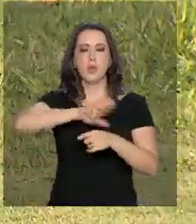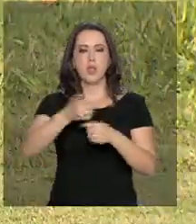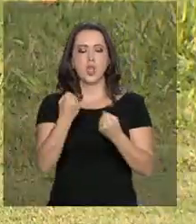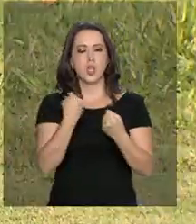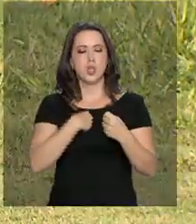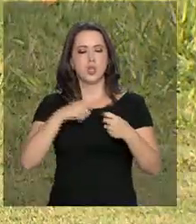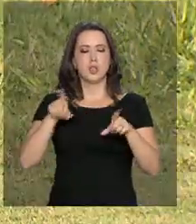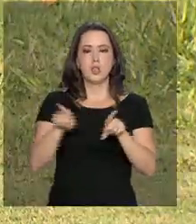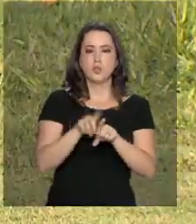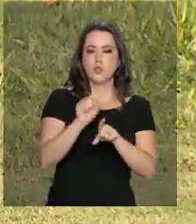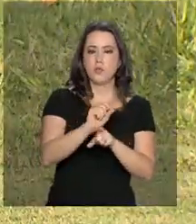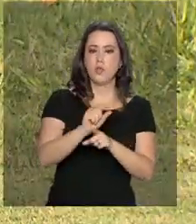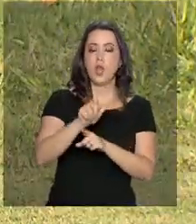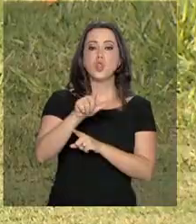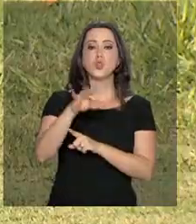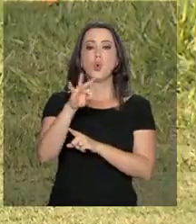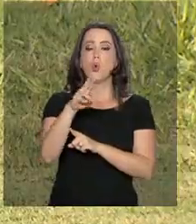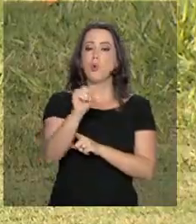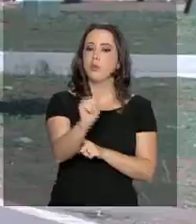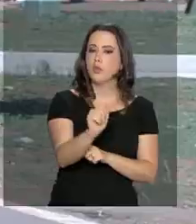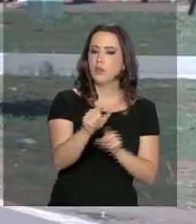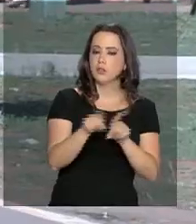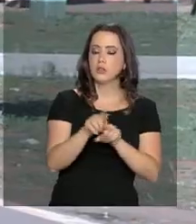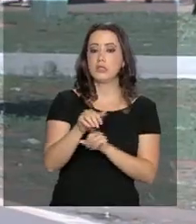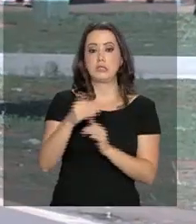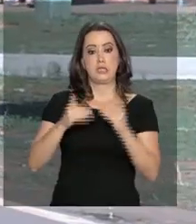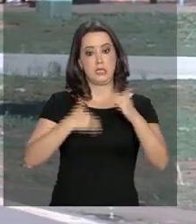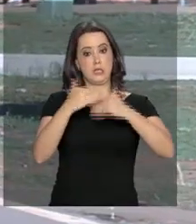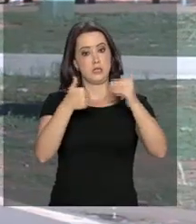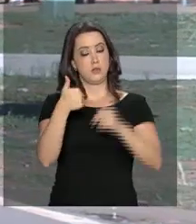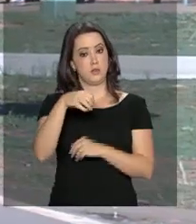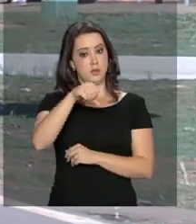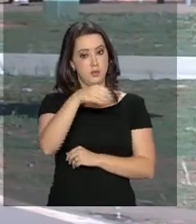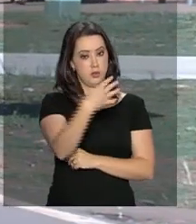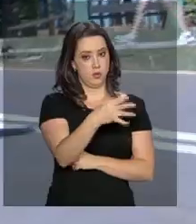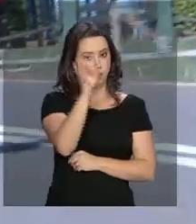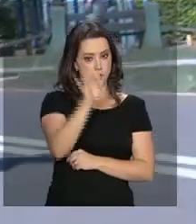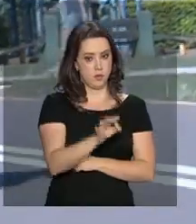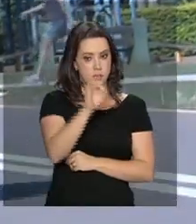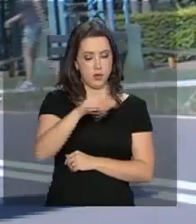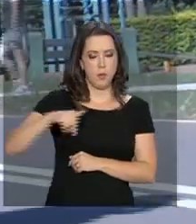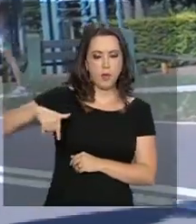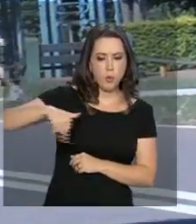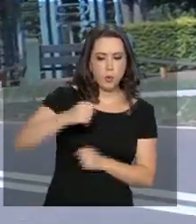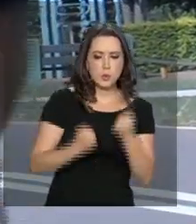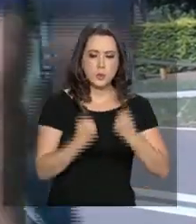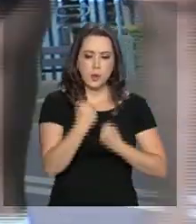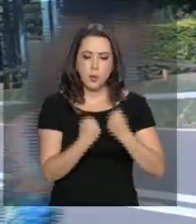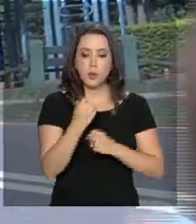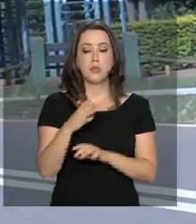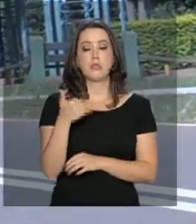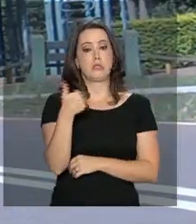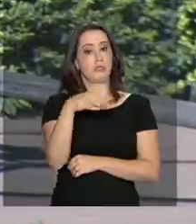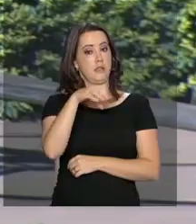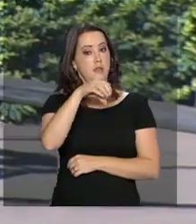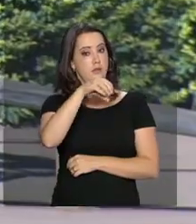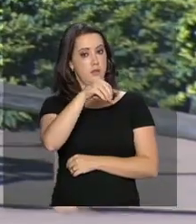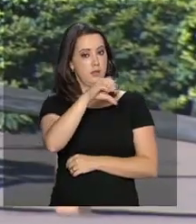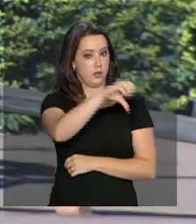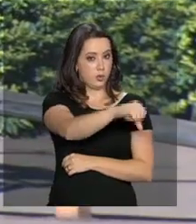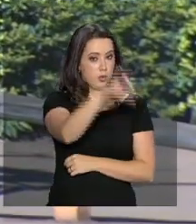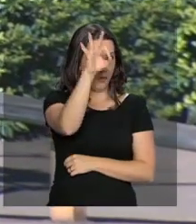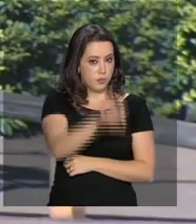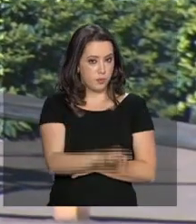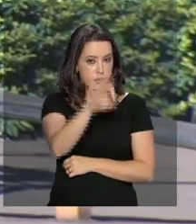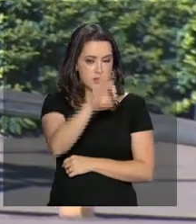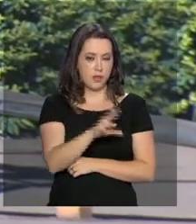mais cresceu, 194%, seguida pela corrida, que registrou um aumento de 109%. Atividade